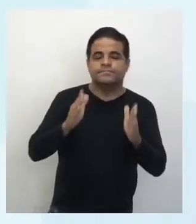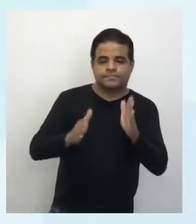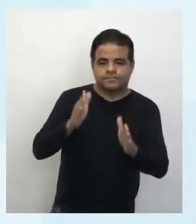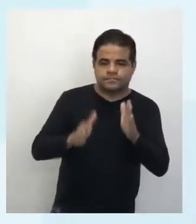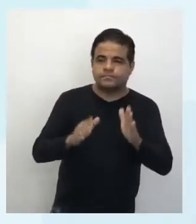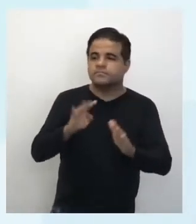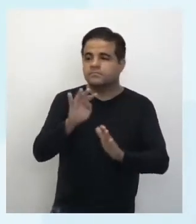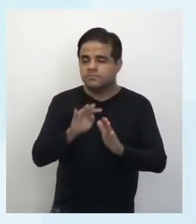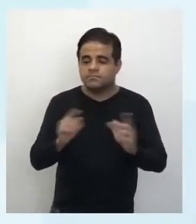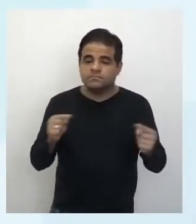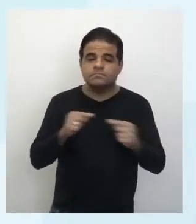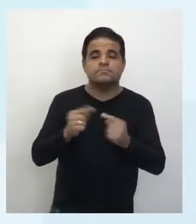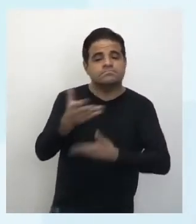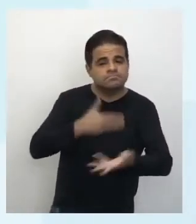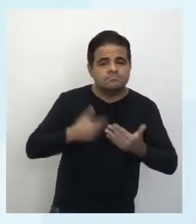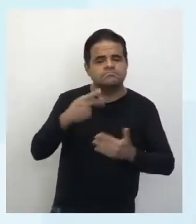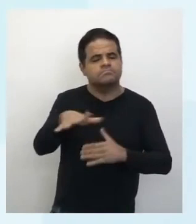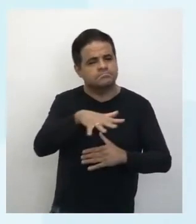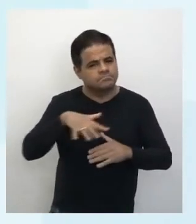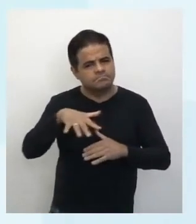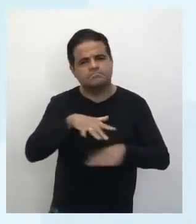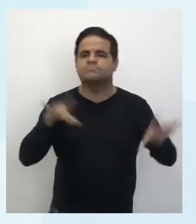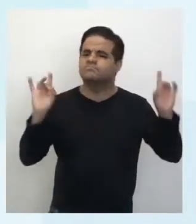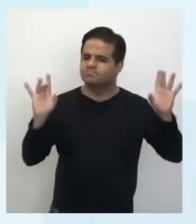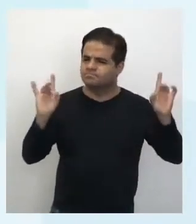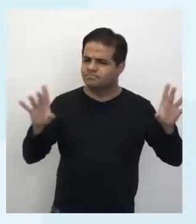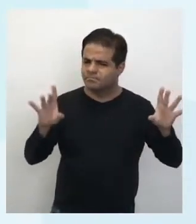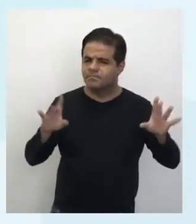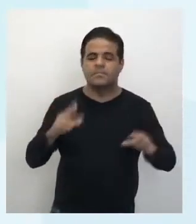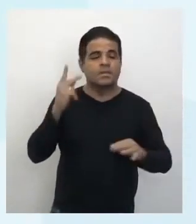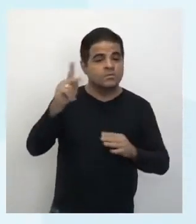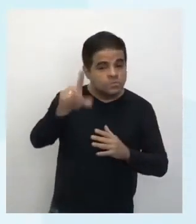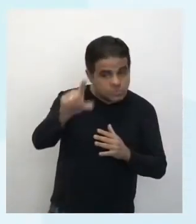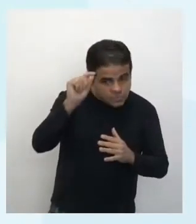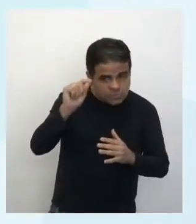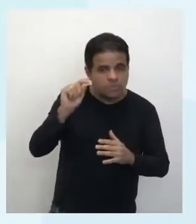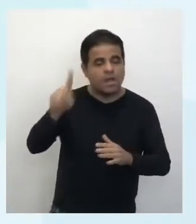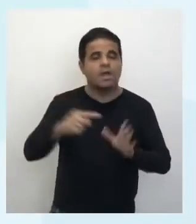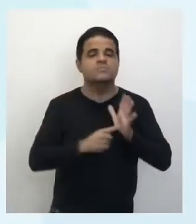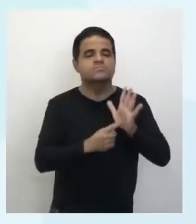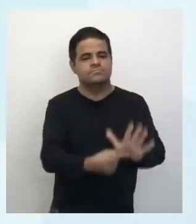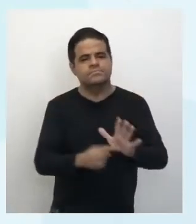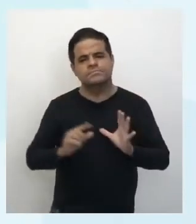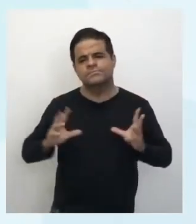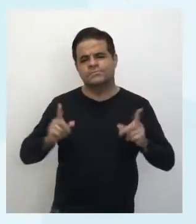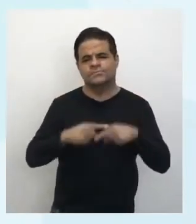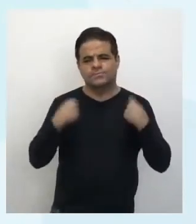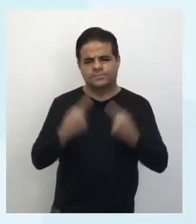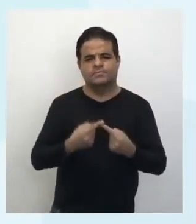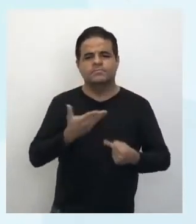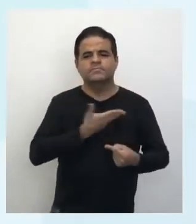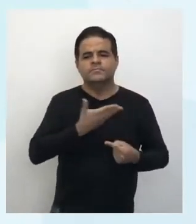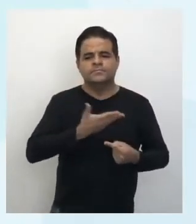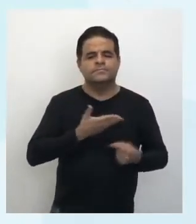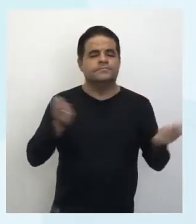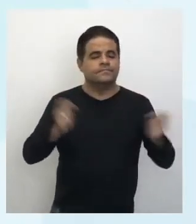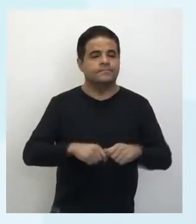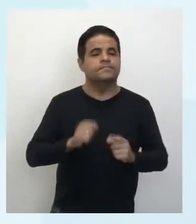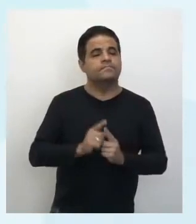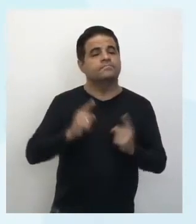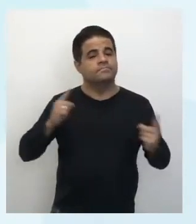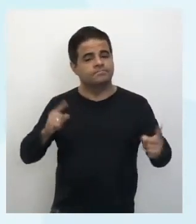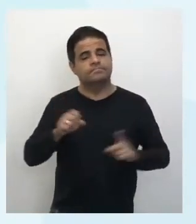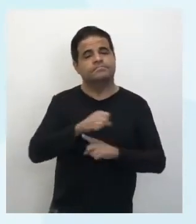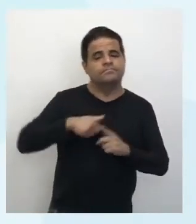filme que dialogue com esse seu espaço especial. A sua escolha deve ser apresentada para a turma, os seus colegas, pode ser distanciamento